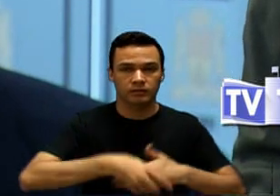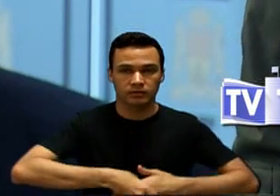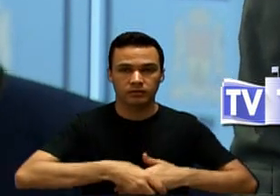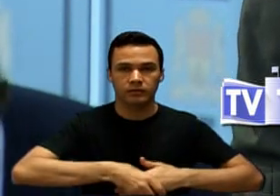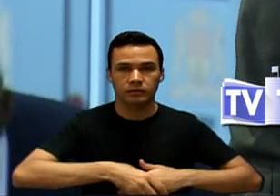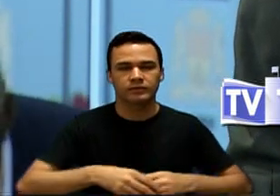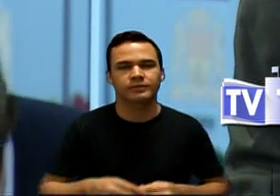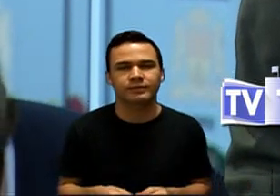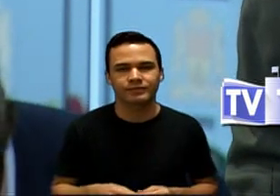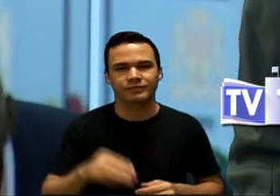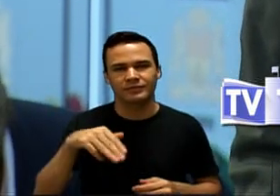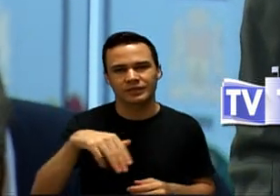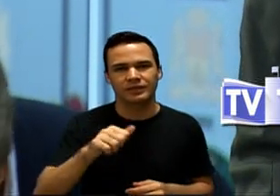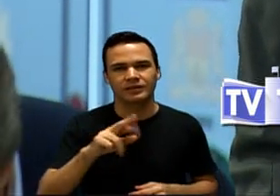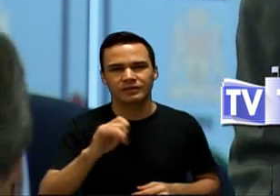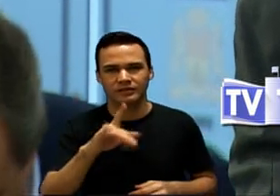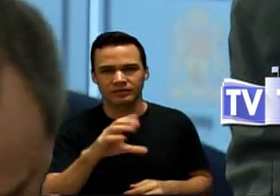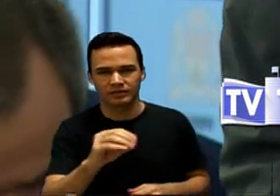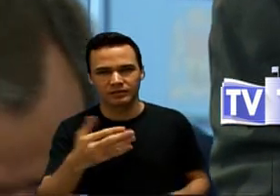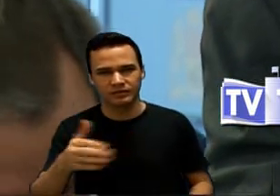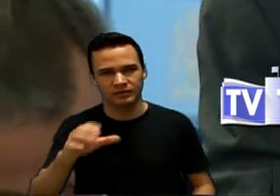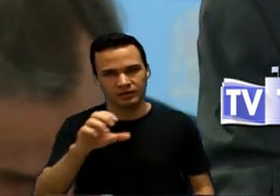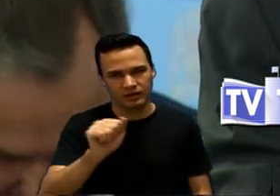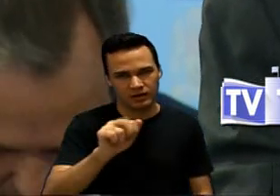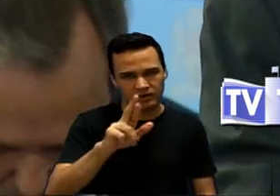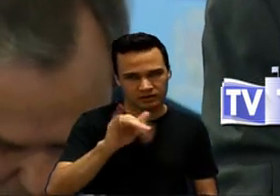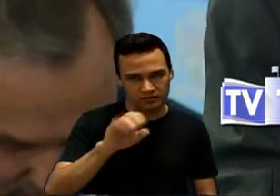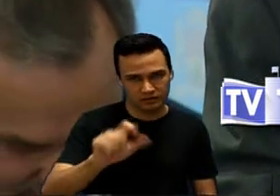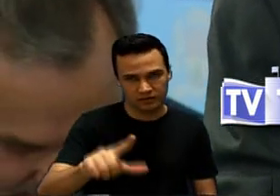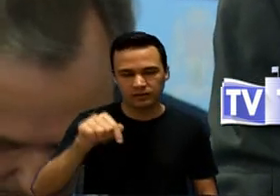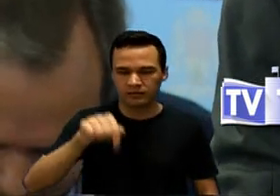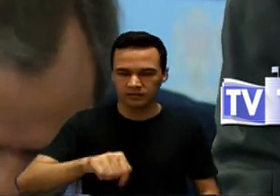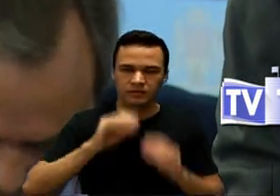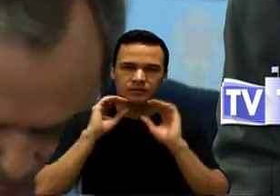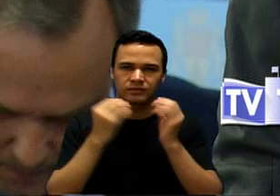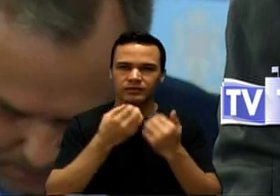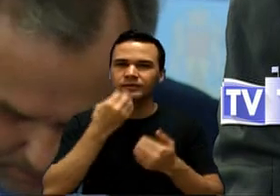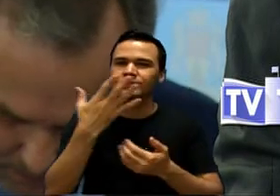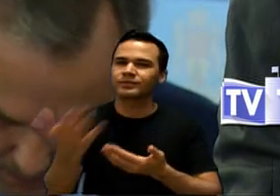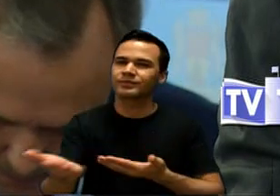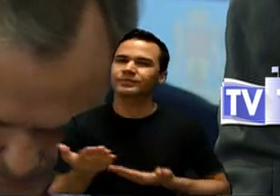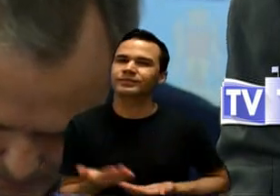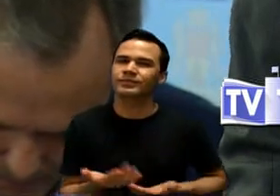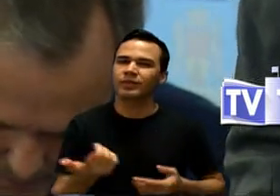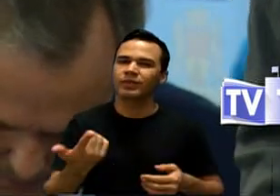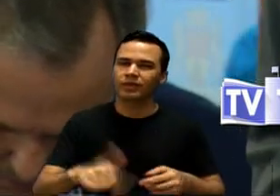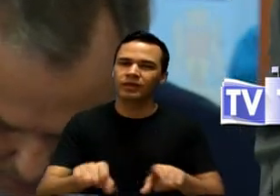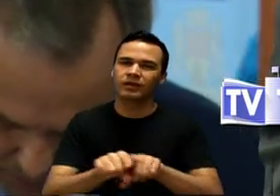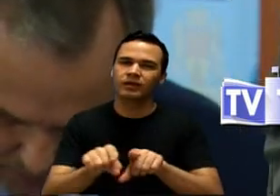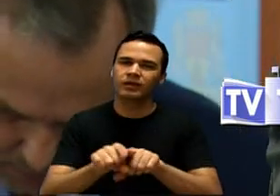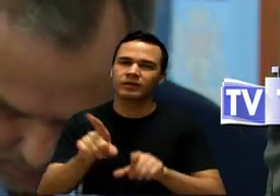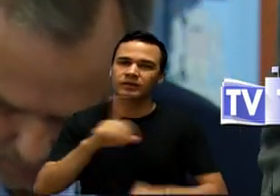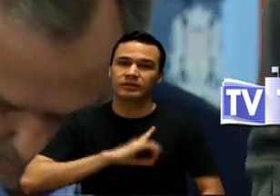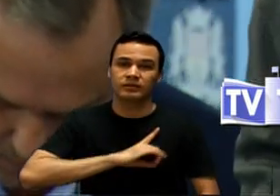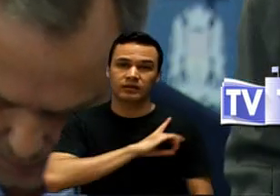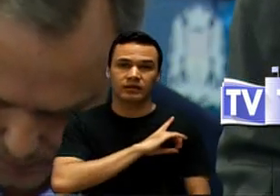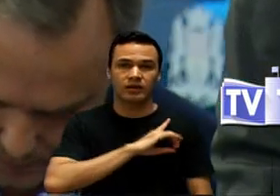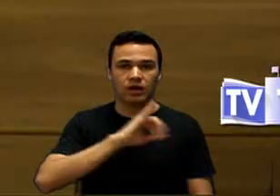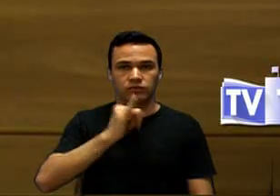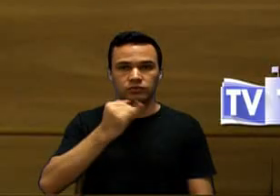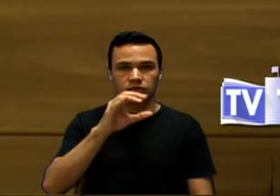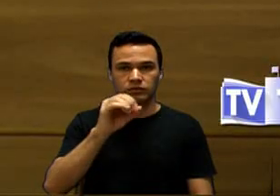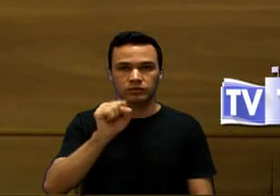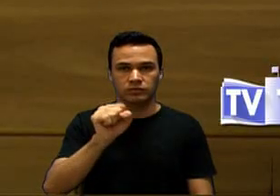aqui, com o doutor Marcelo Carreal, delegado seccional, seja bem-vindo a esta casa. Ao delegado José Ordelli, seja